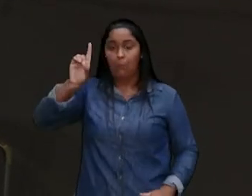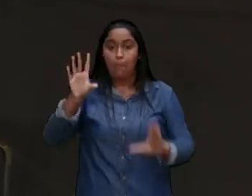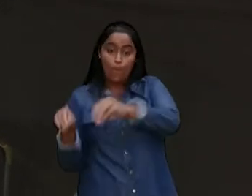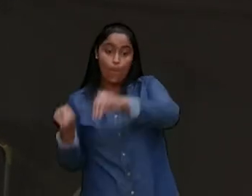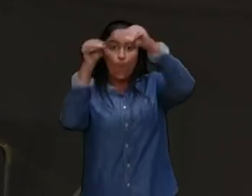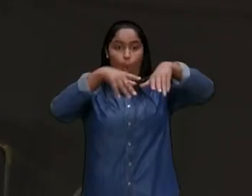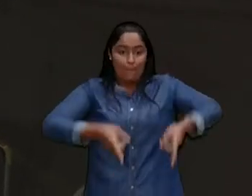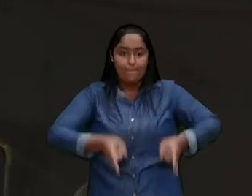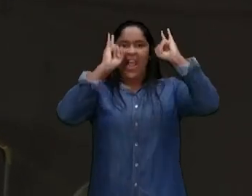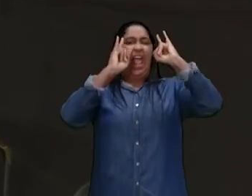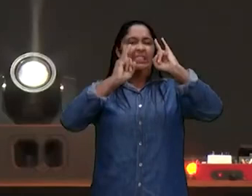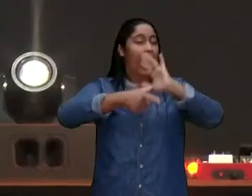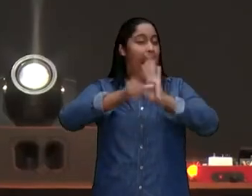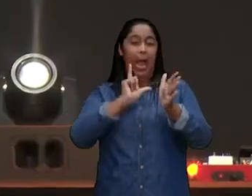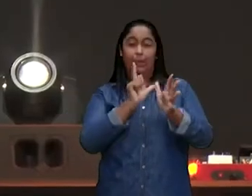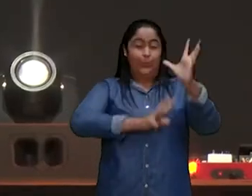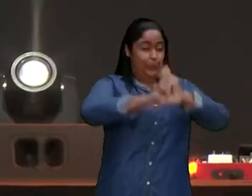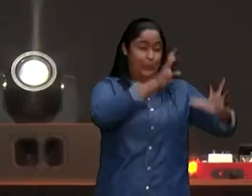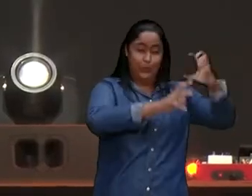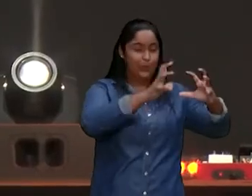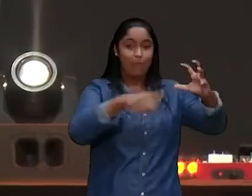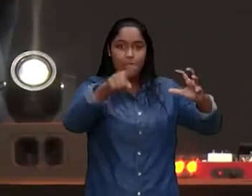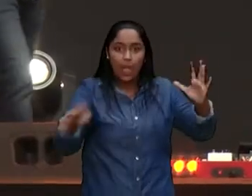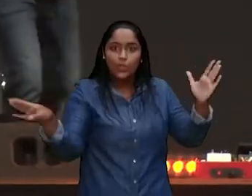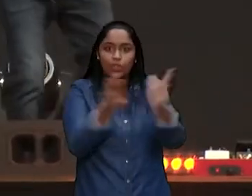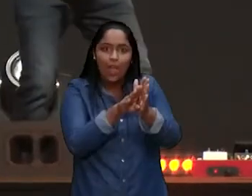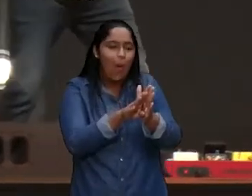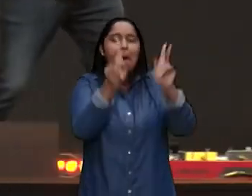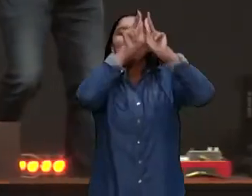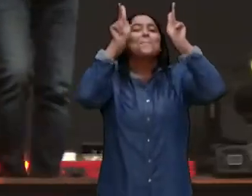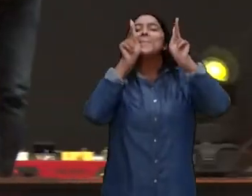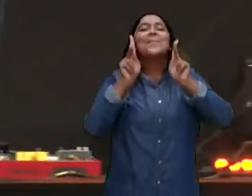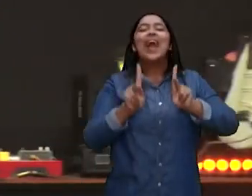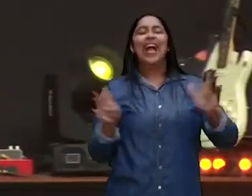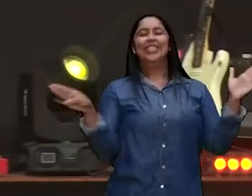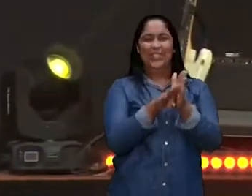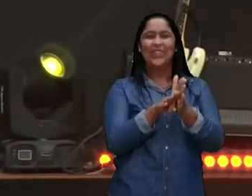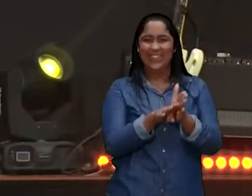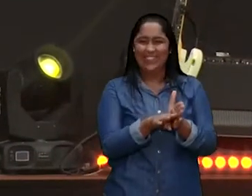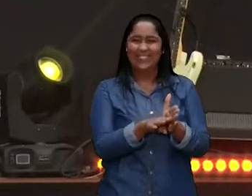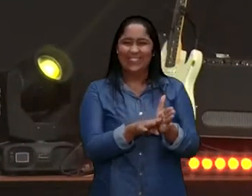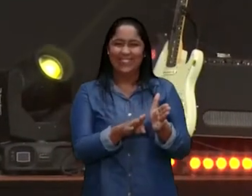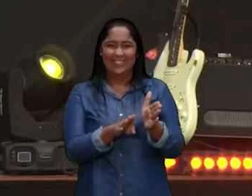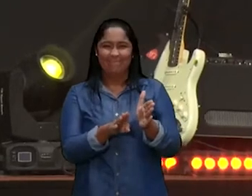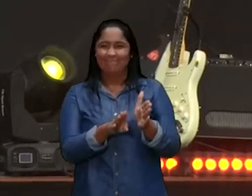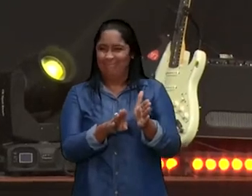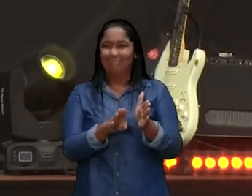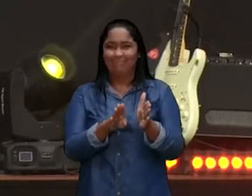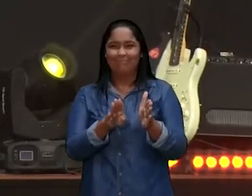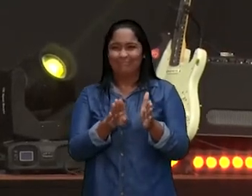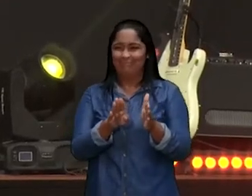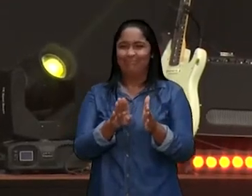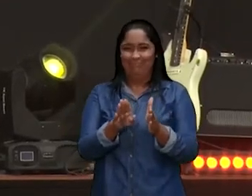prédio chegou a paz aquele prédio porque o que cada um de nós deveria ser um intercessor dizendo